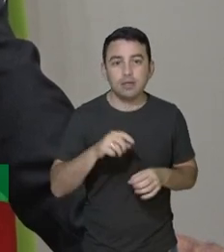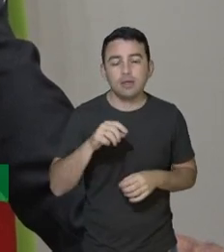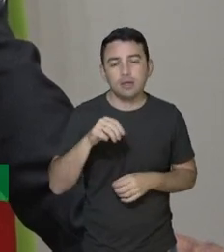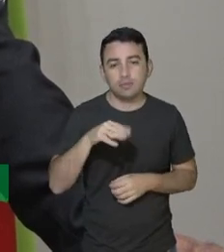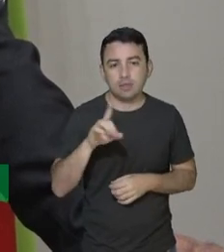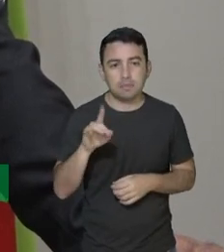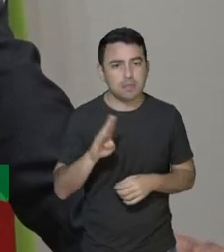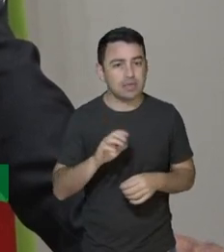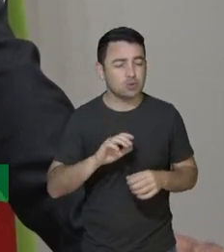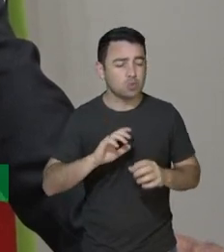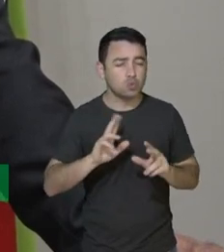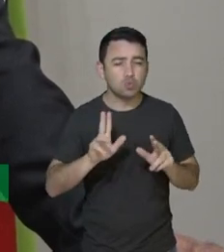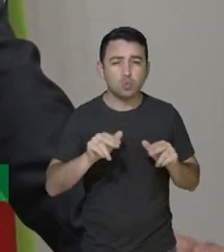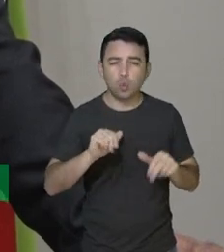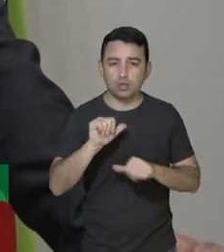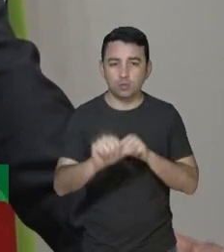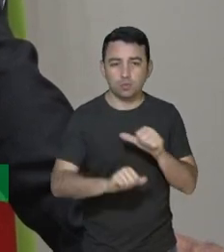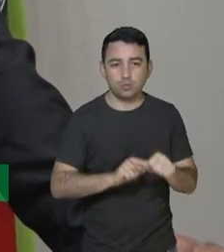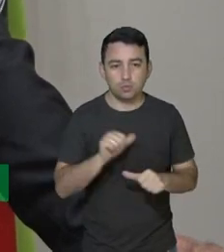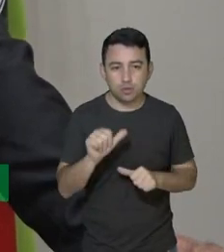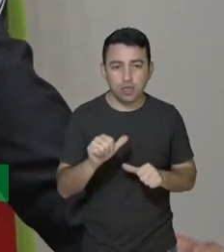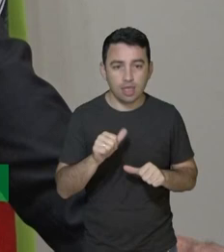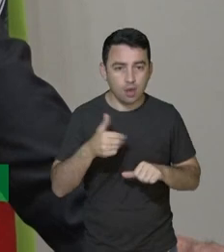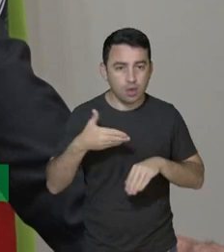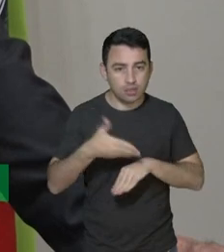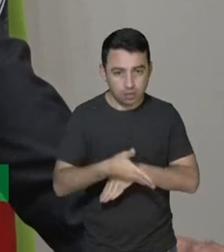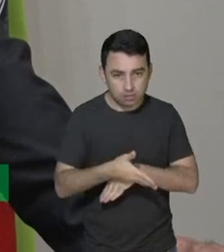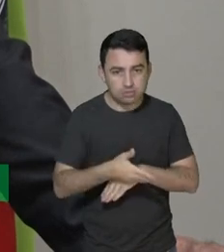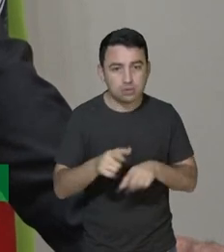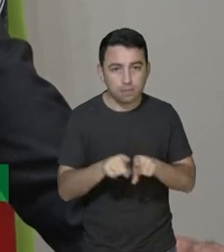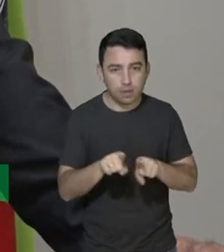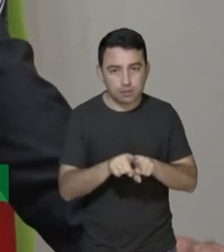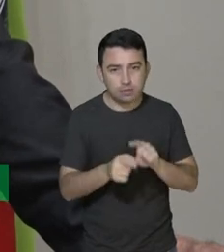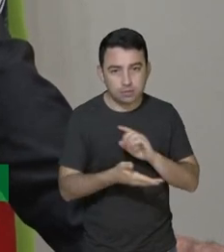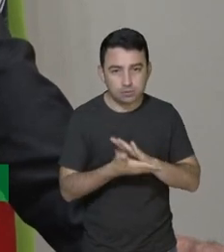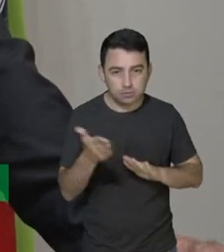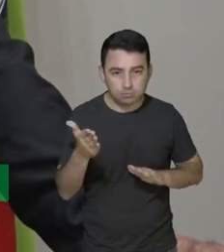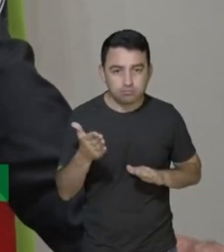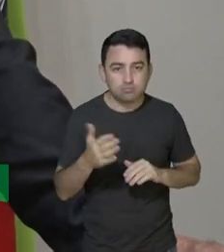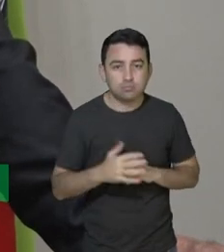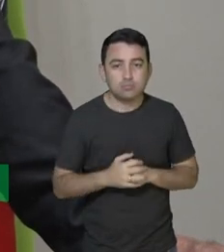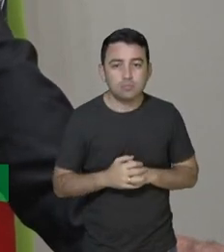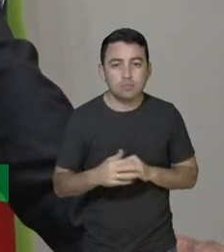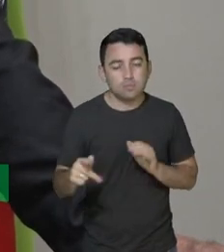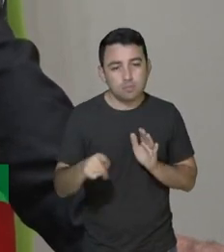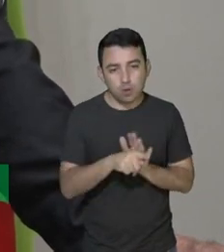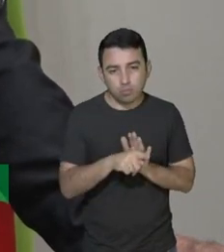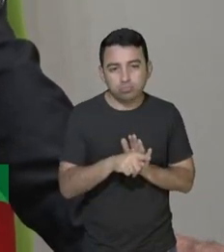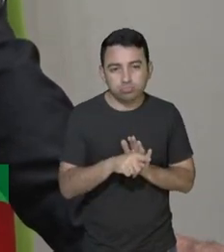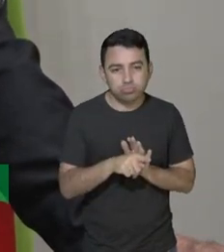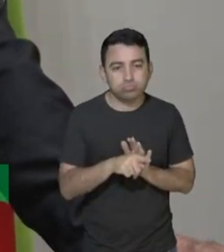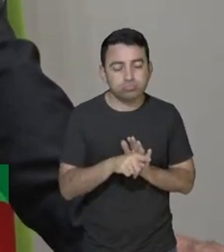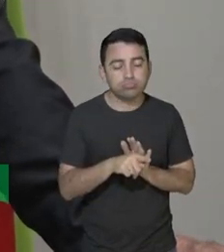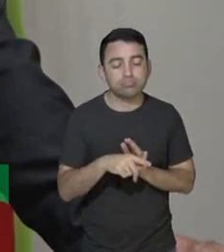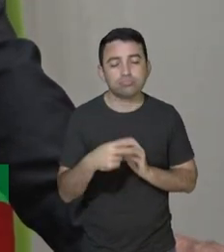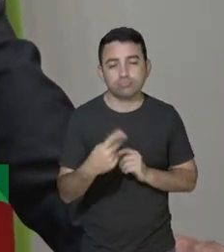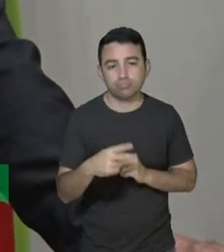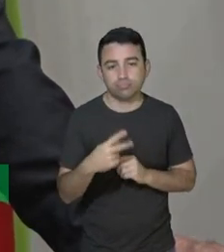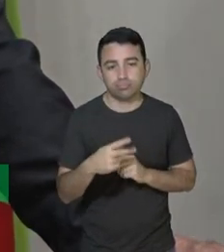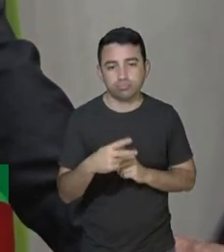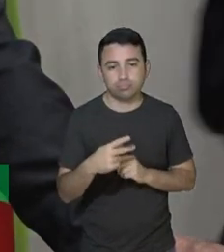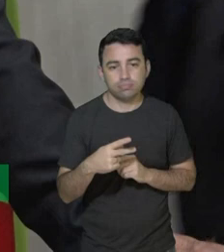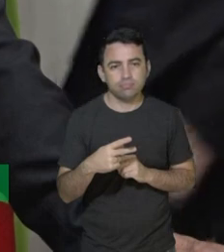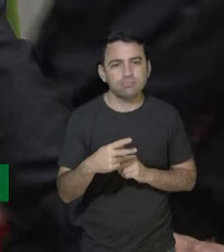trocar. Entro com ele e saio com ele do nosso velho Mandabrasa, numa